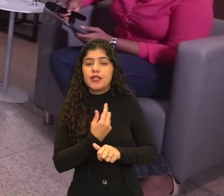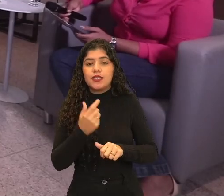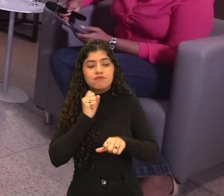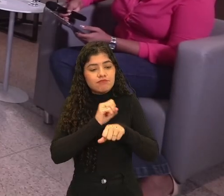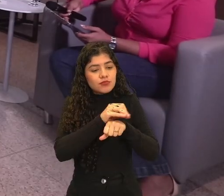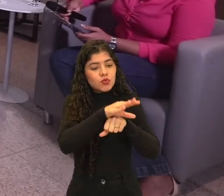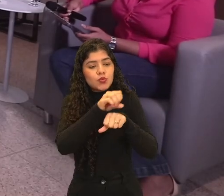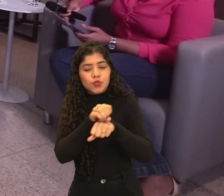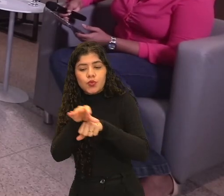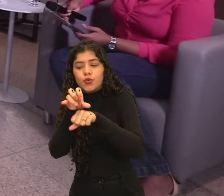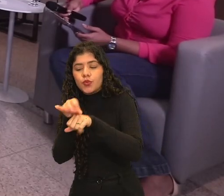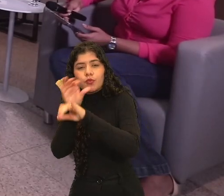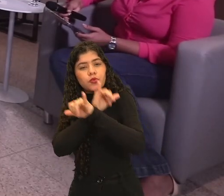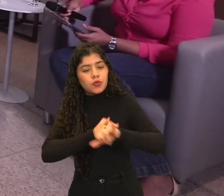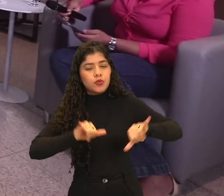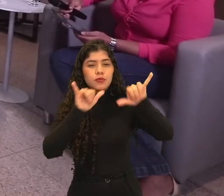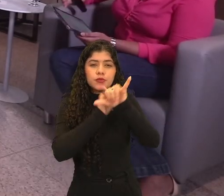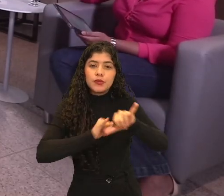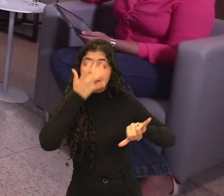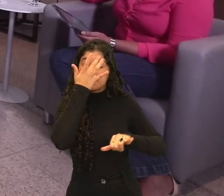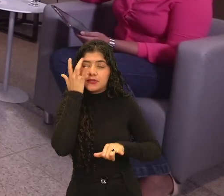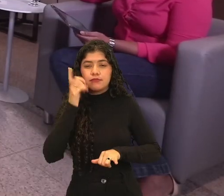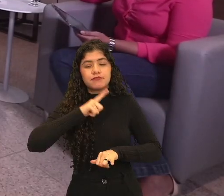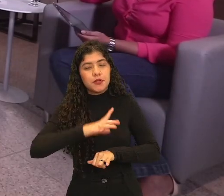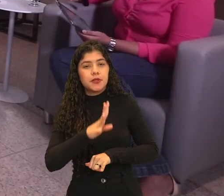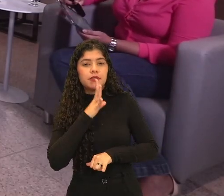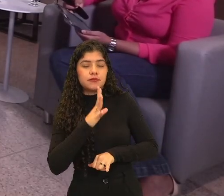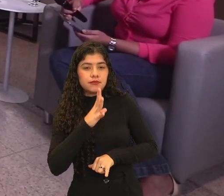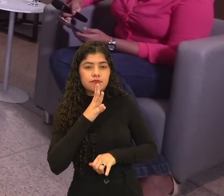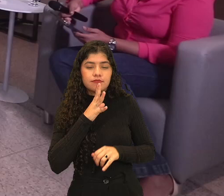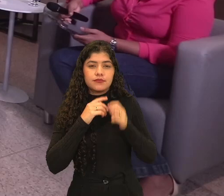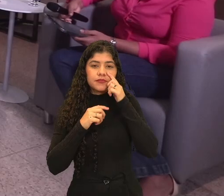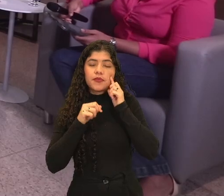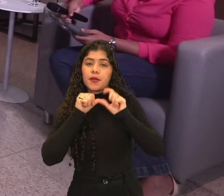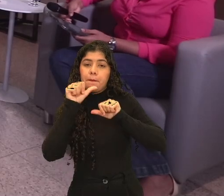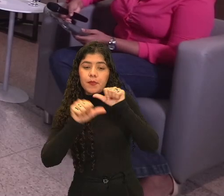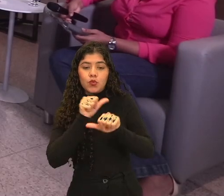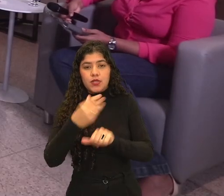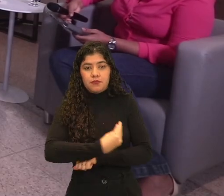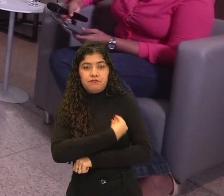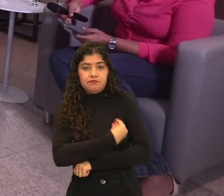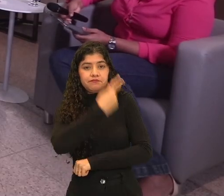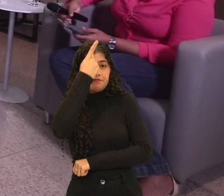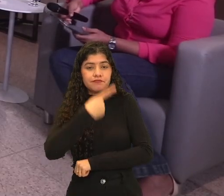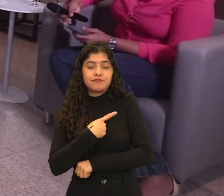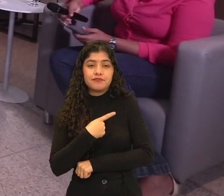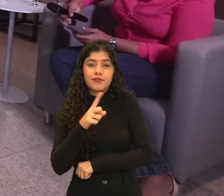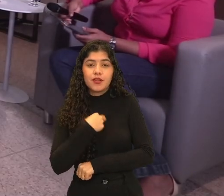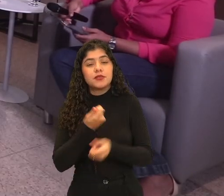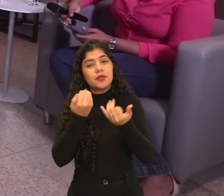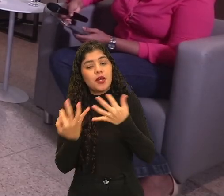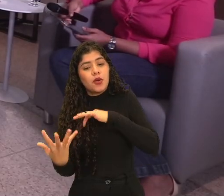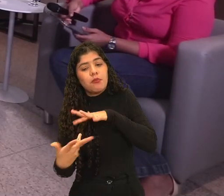levar essa mensagem para que as pessoas que têm conhecimento mudem as suas realidades. Quando a gente fala de